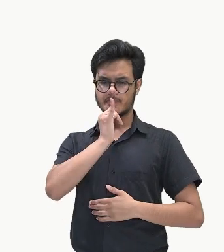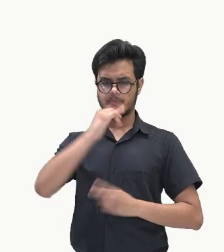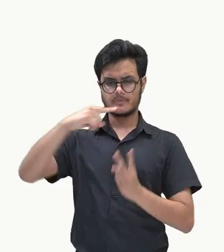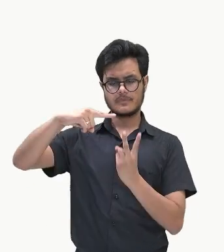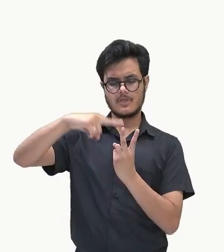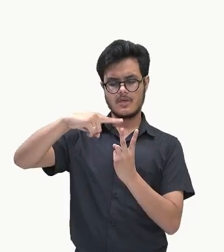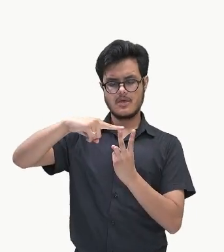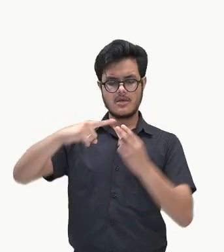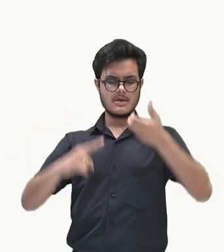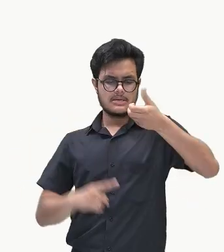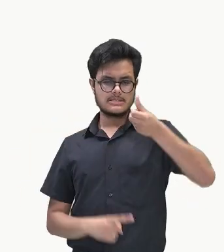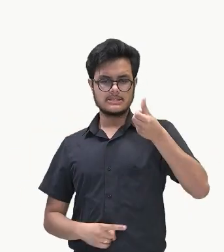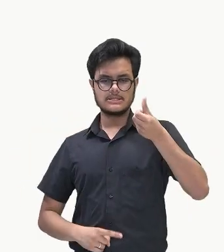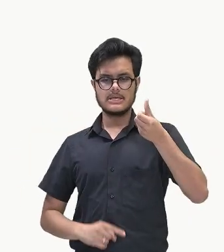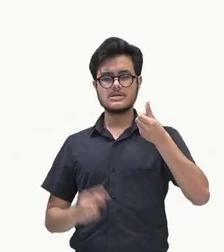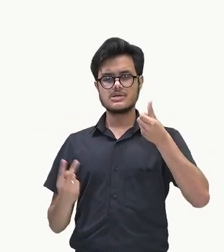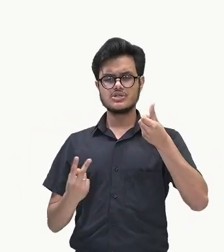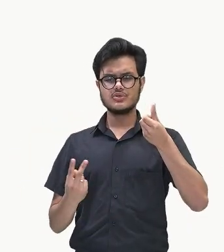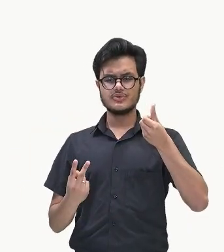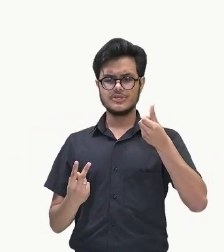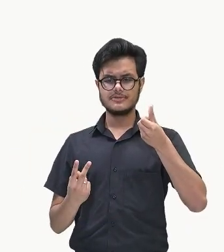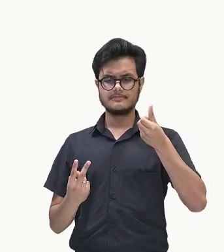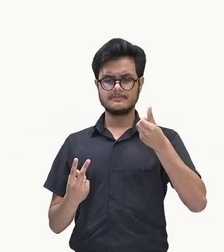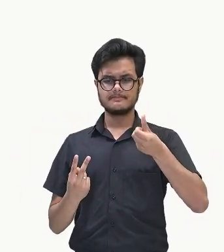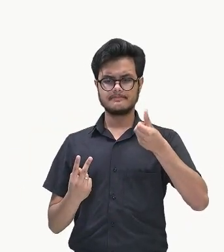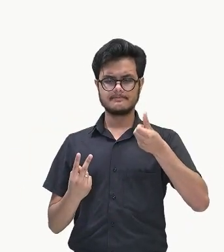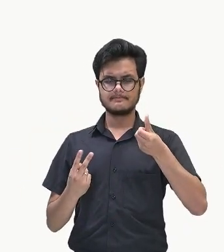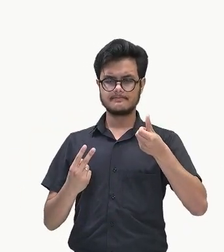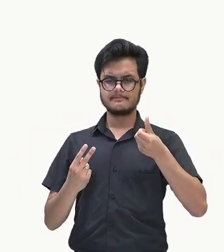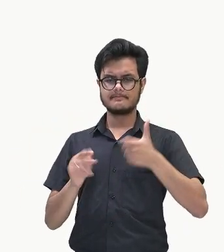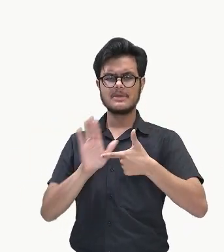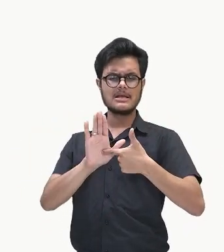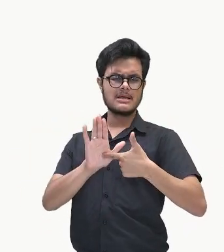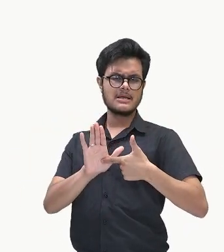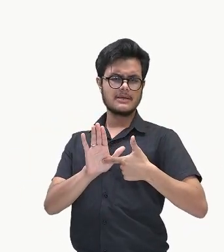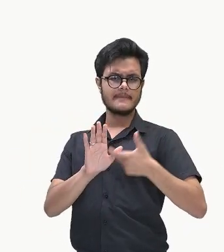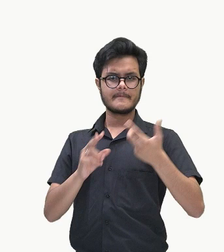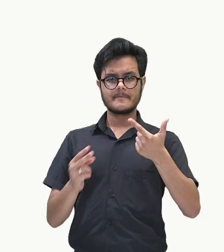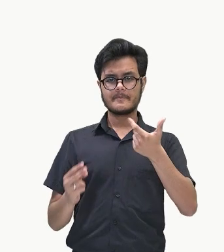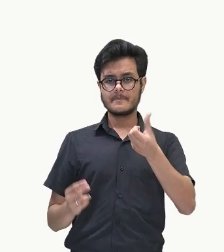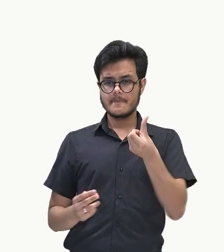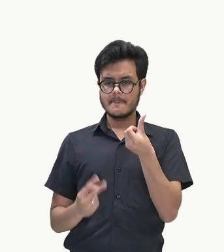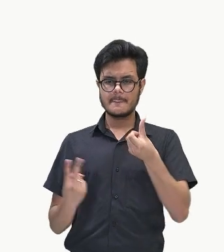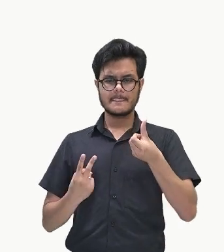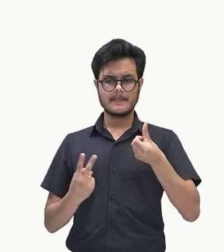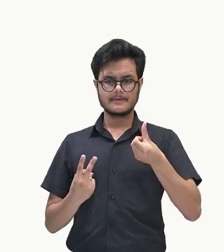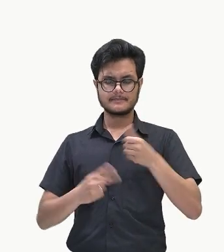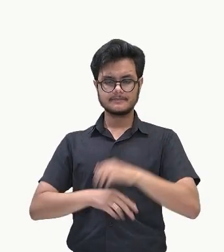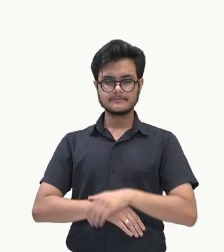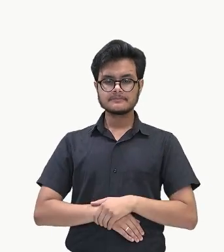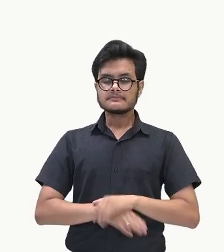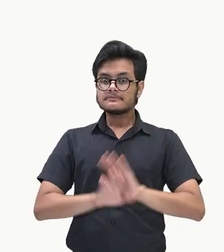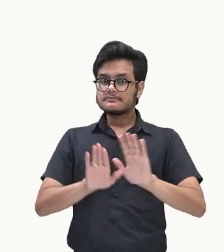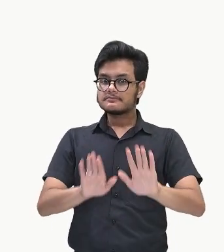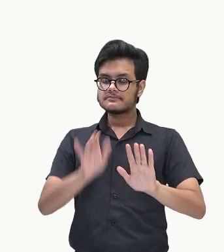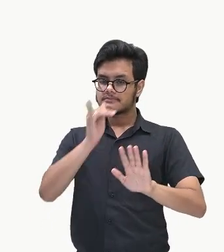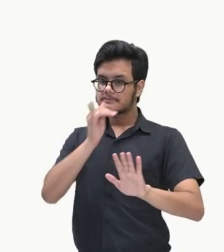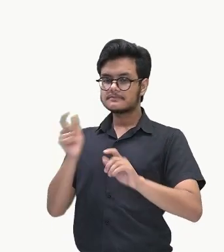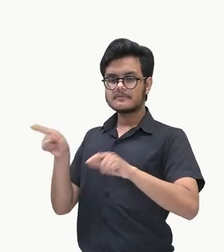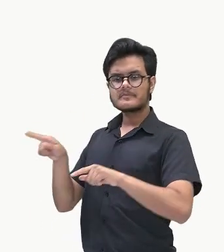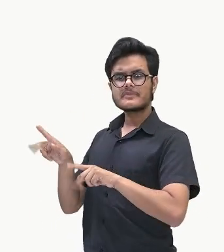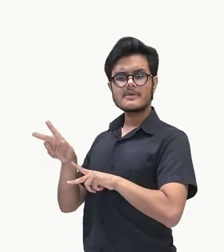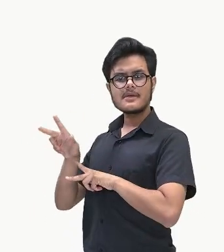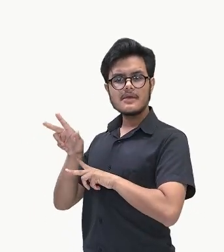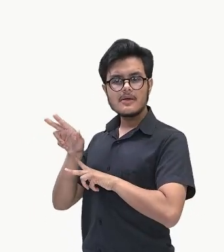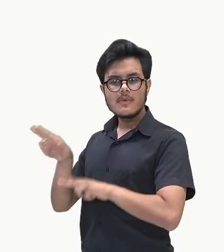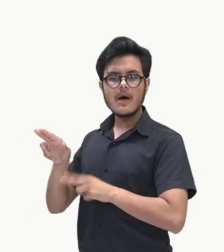raiz sexta de 2, por exemplo. Ou seja, eu preciso tentar fazer com que fique igual ou o